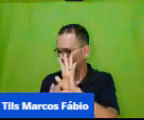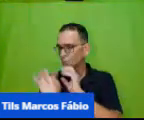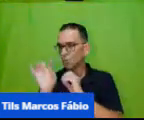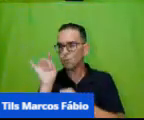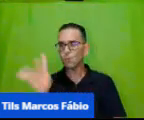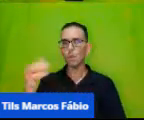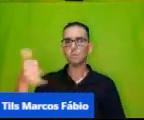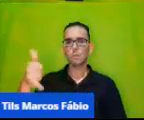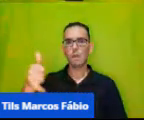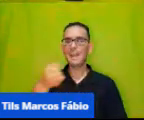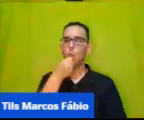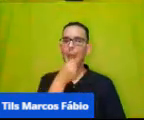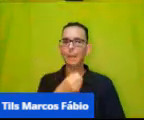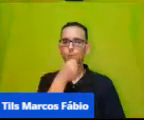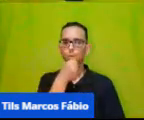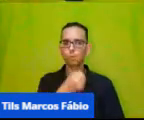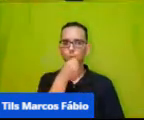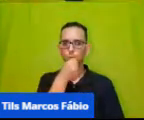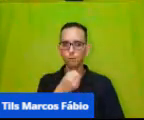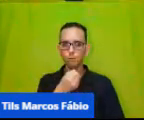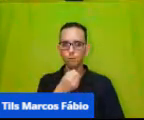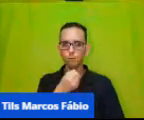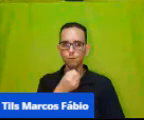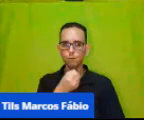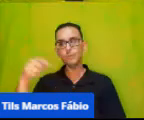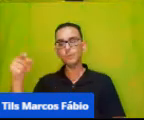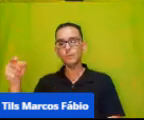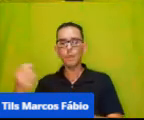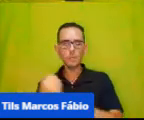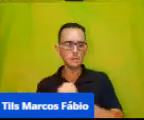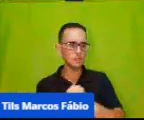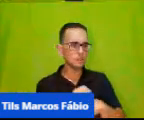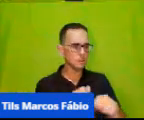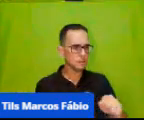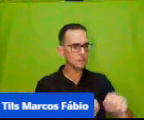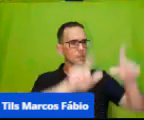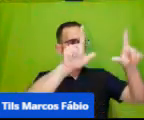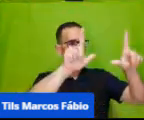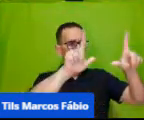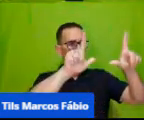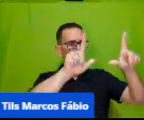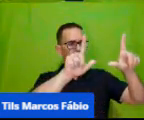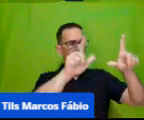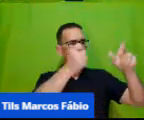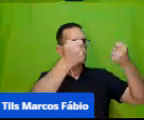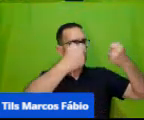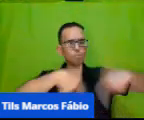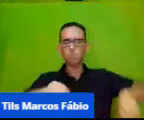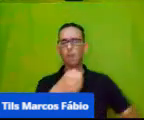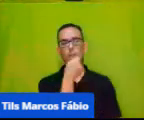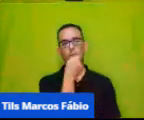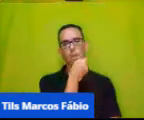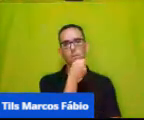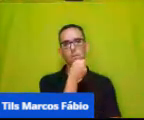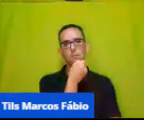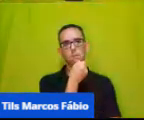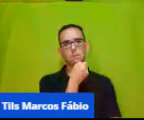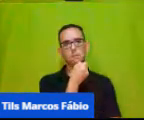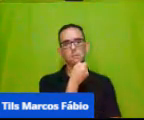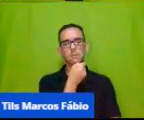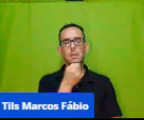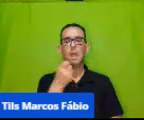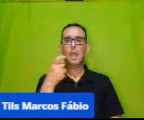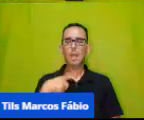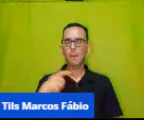somente áudio. Aí depois eu vou lá e gravo esses slides sem voz. Eu coloco o celular para passando